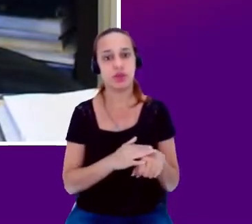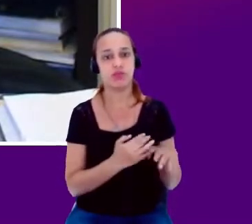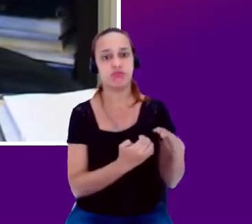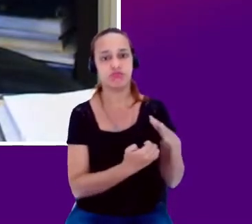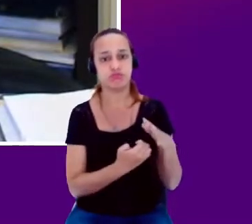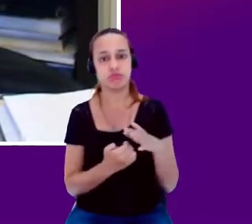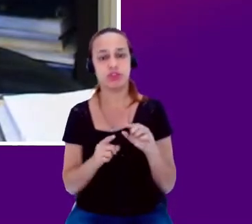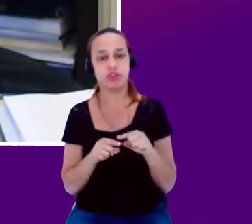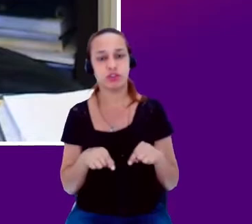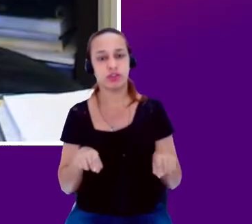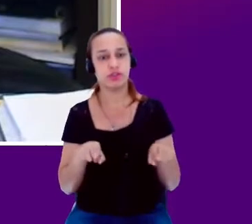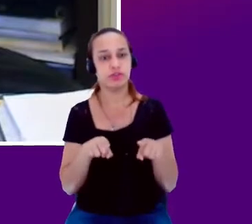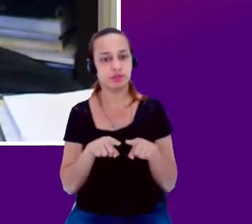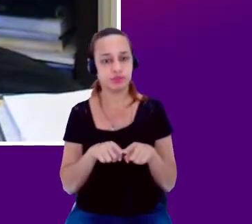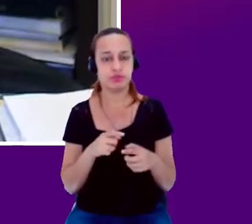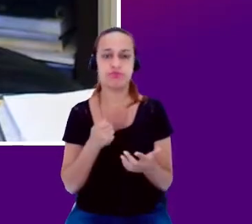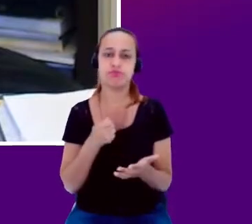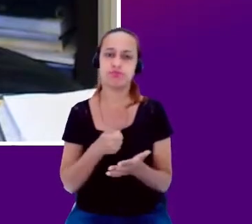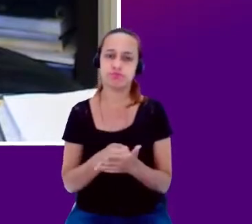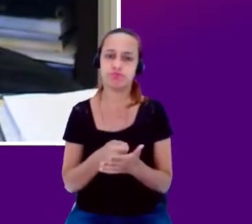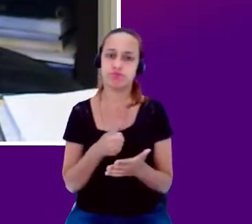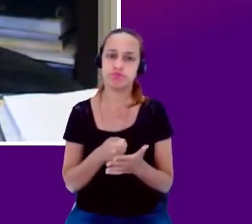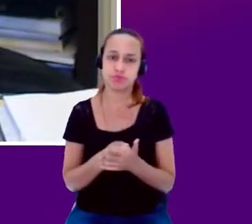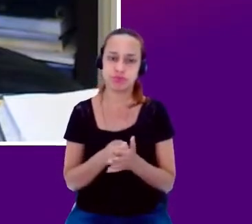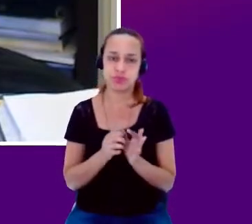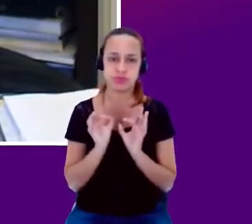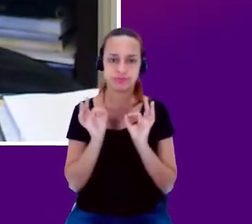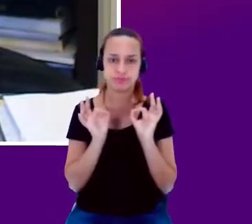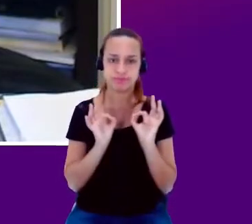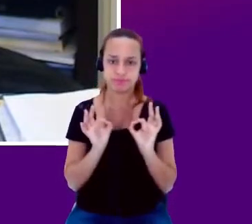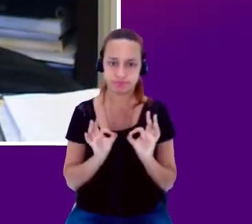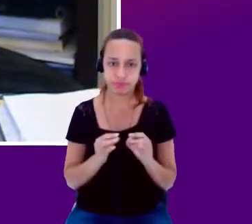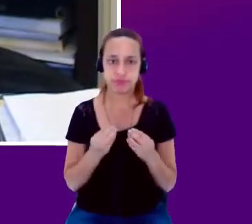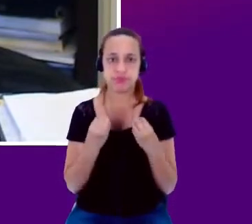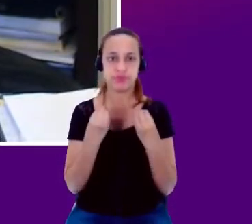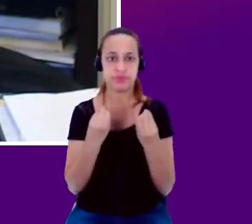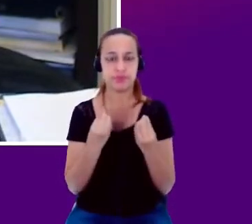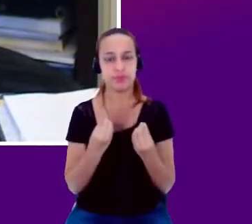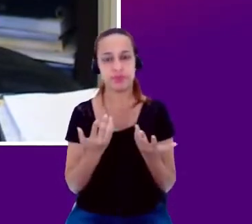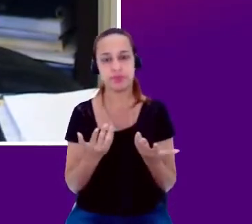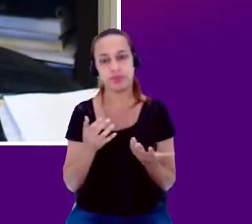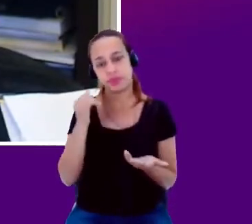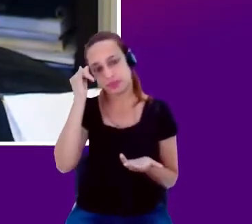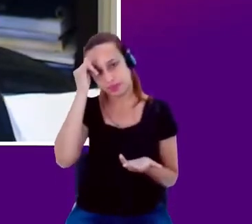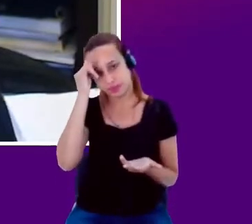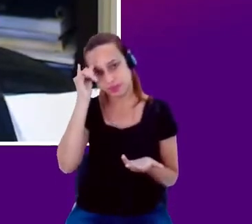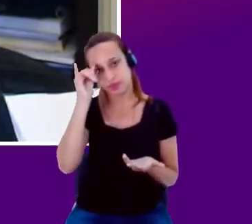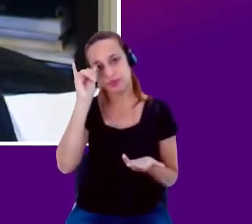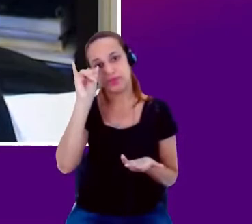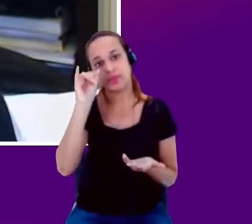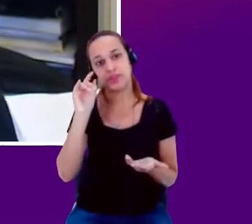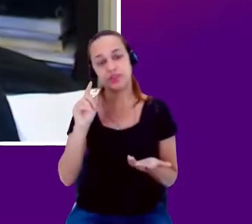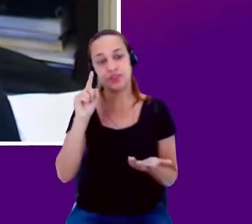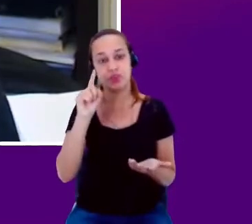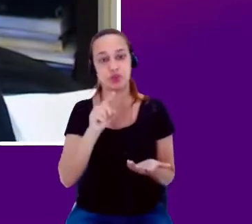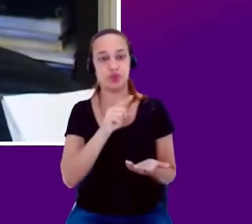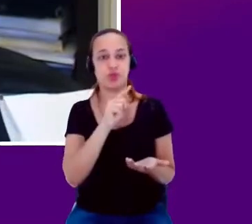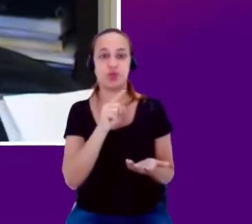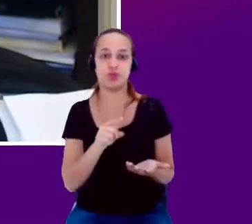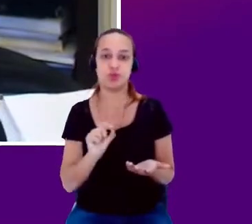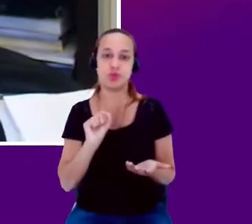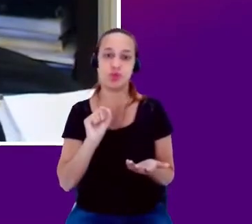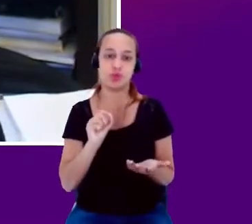se comprometem a se disciplinar para impedir a violação dos preceitos da